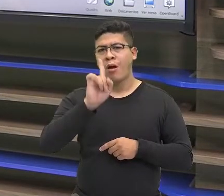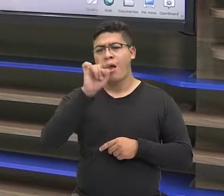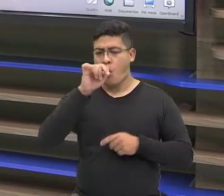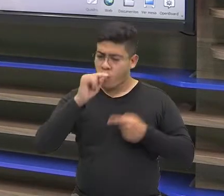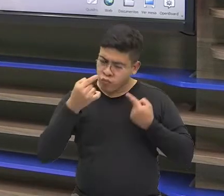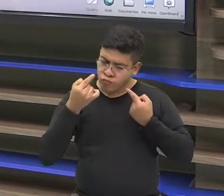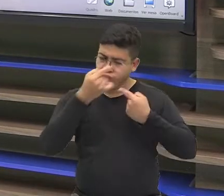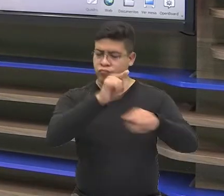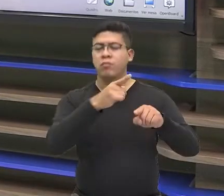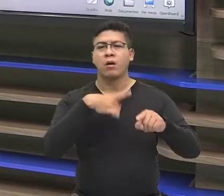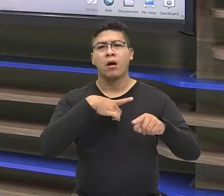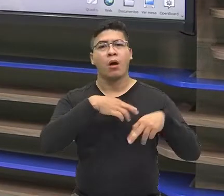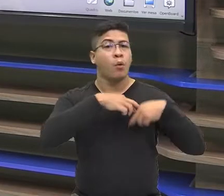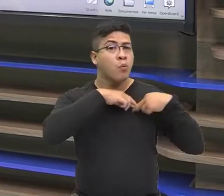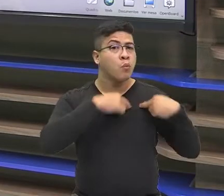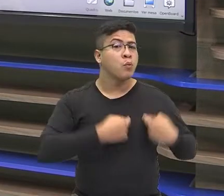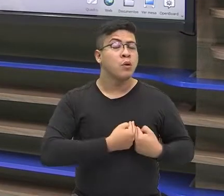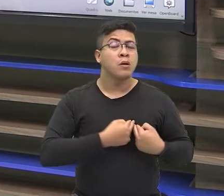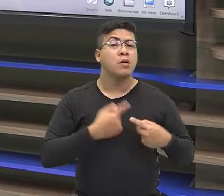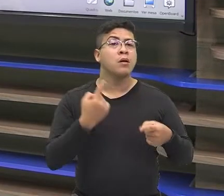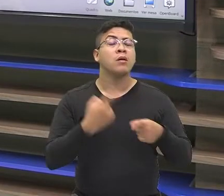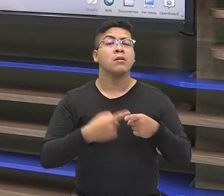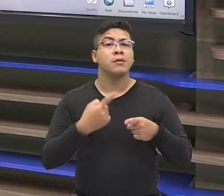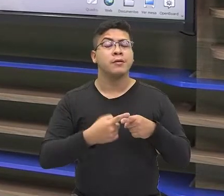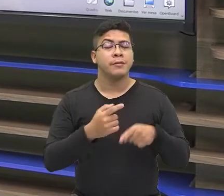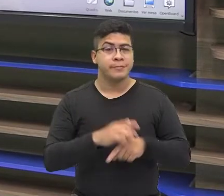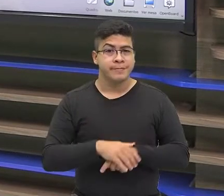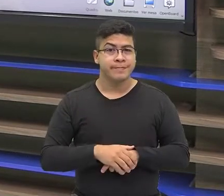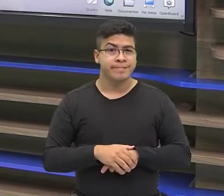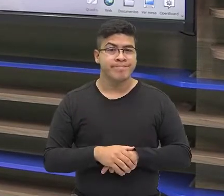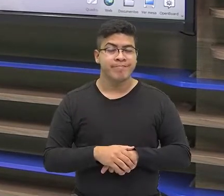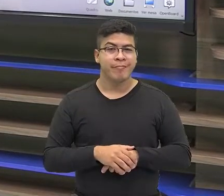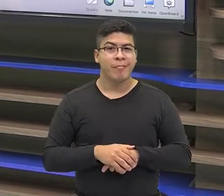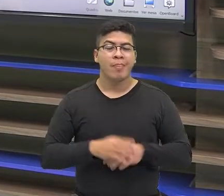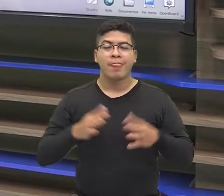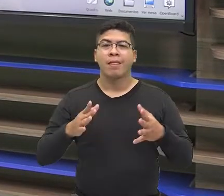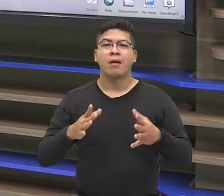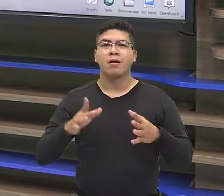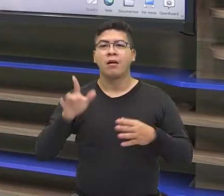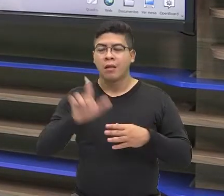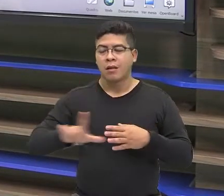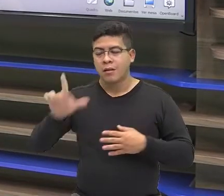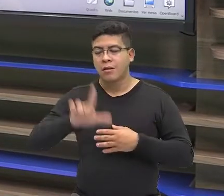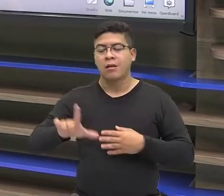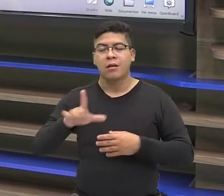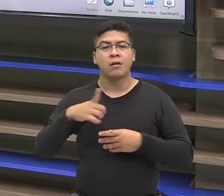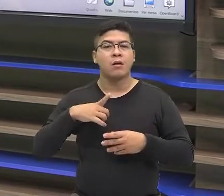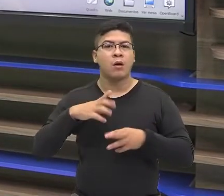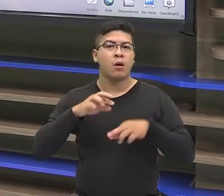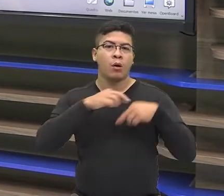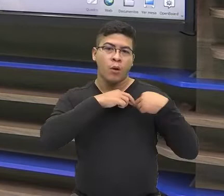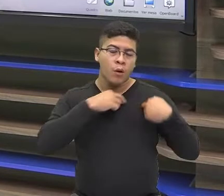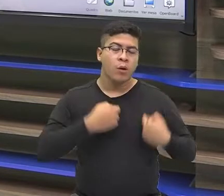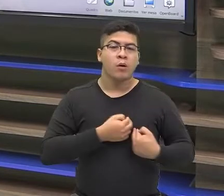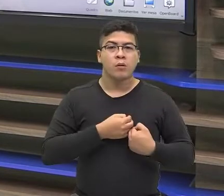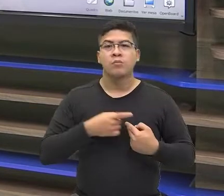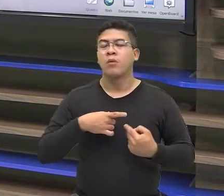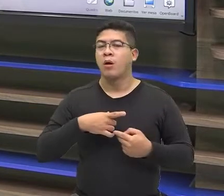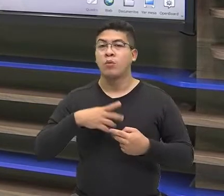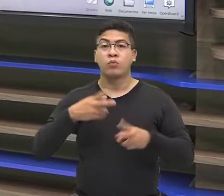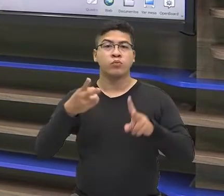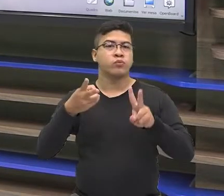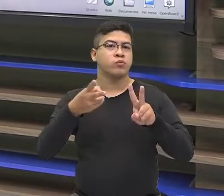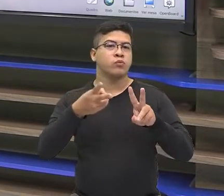porque aos românticos, porque na escola romântica, o índio ele se torna o herói, é